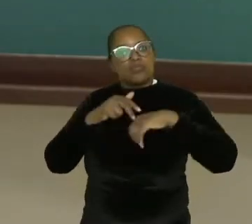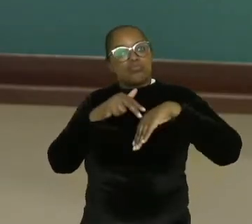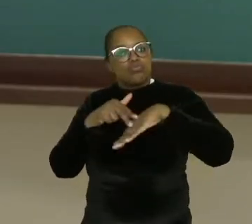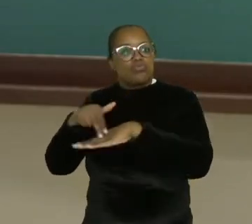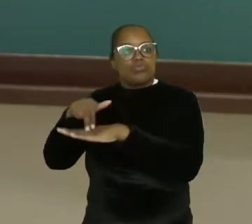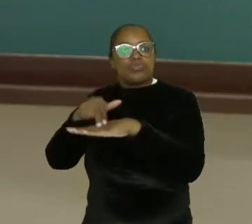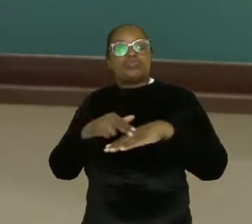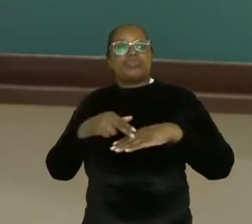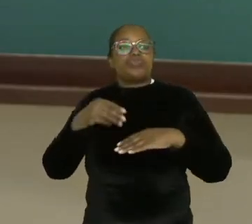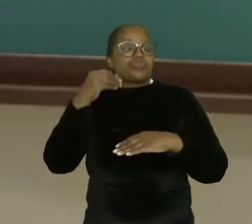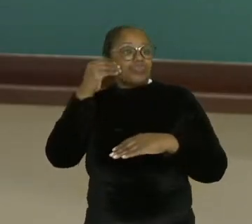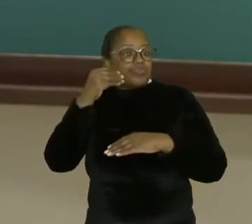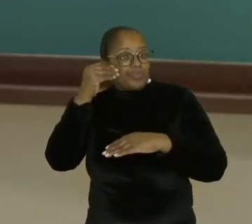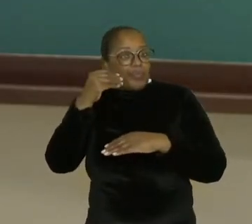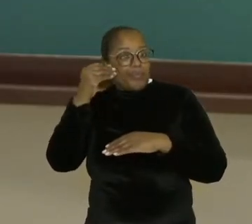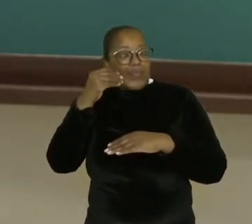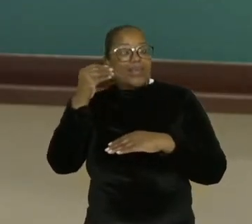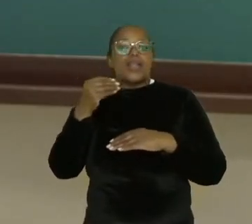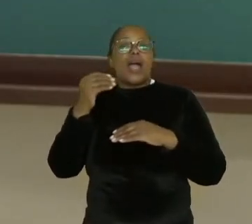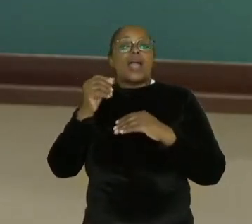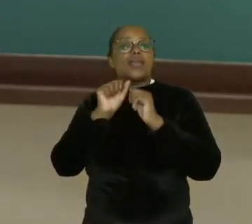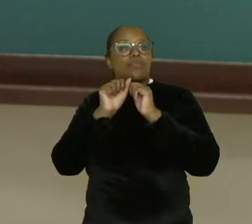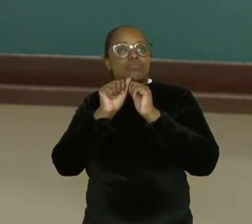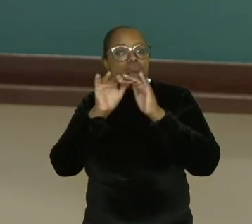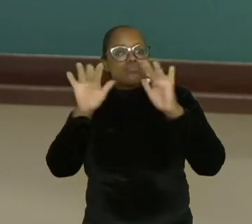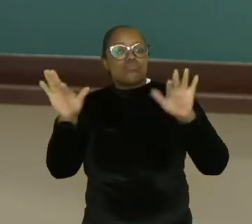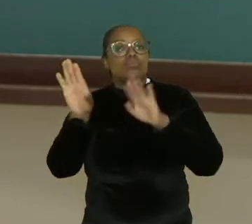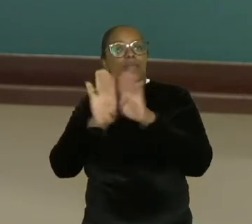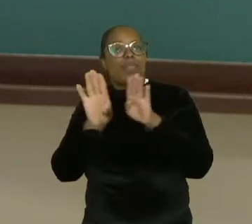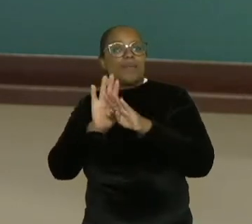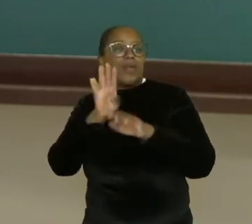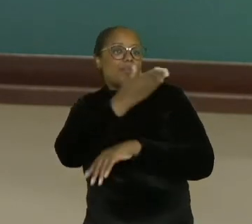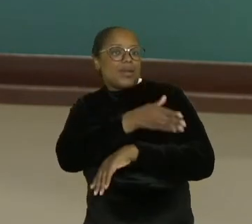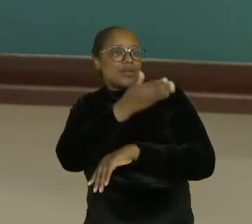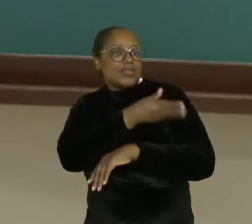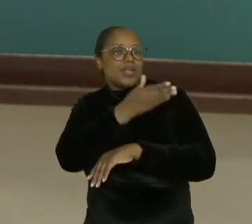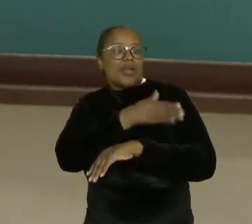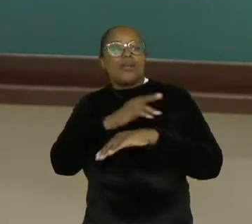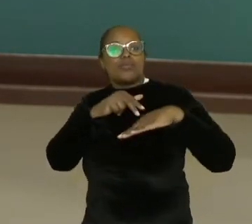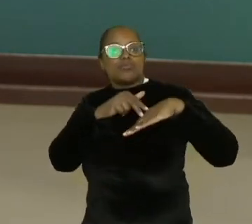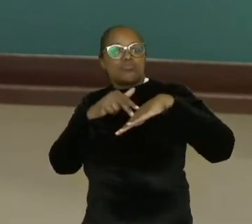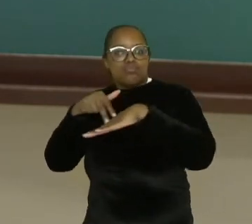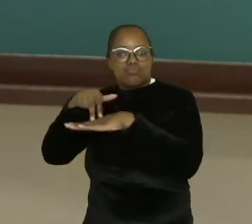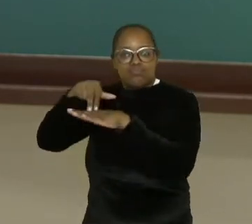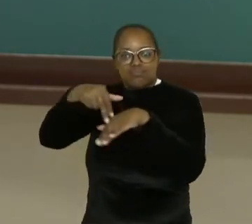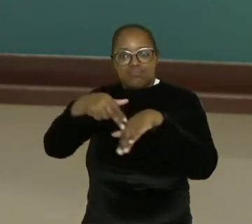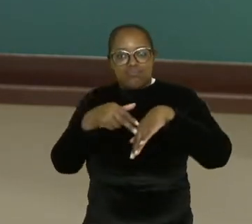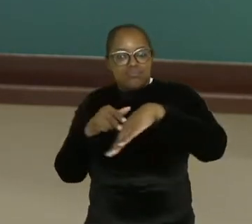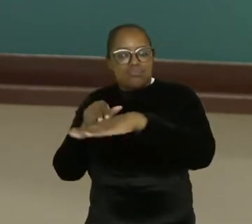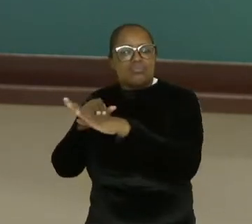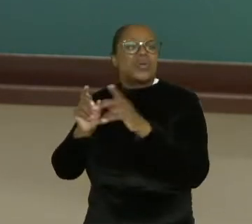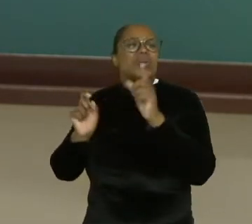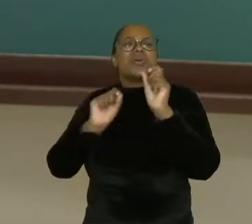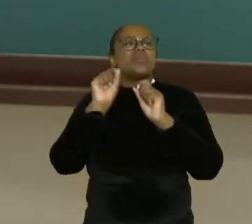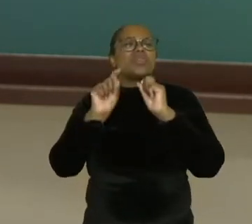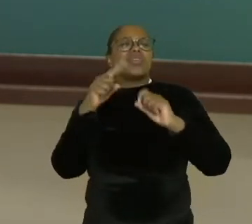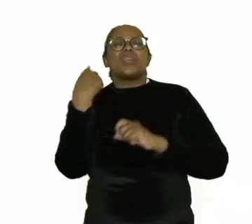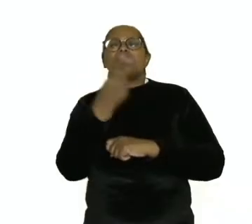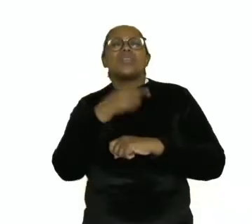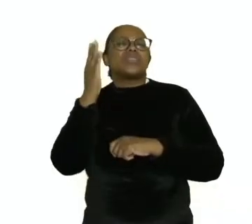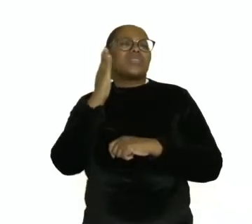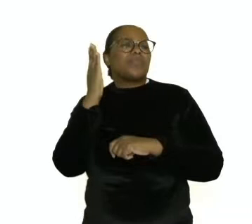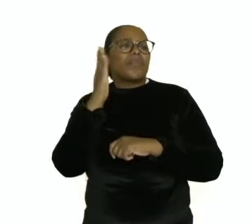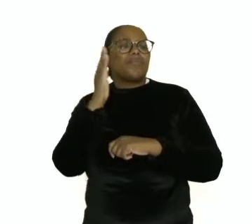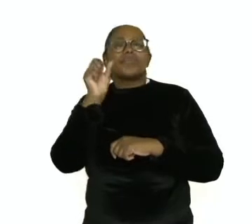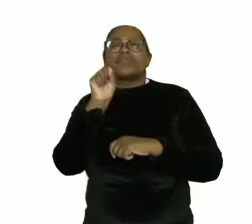Experimentar, fruir e vivenciar as práticas do surf. Então, o que nós sabemos sobre o surf?